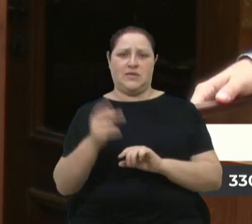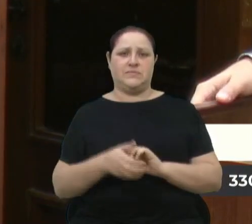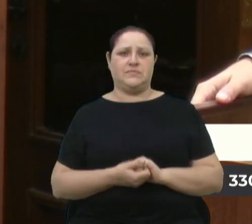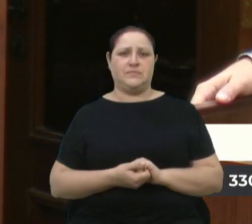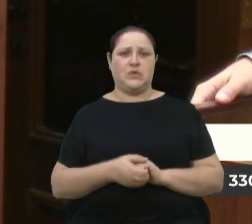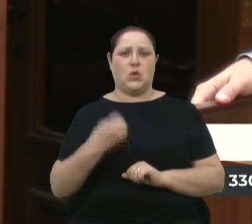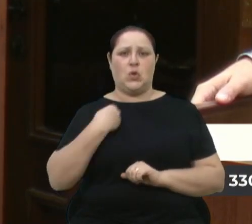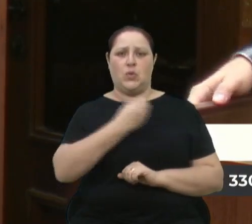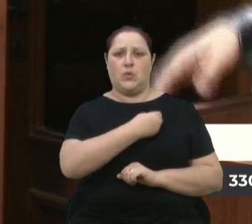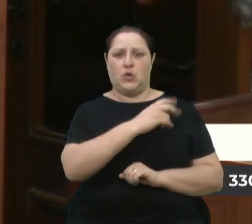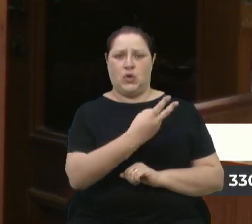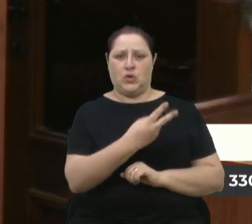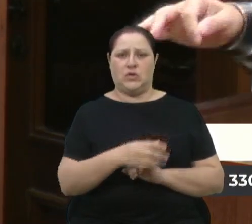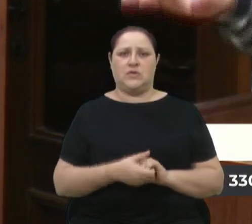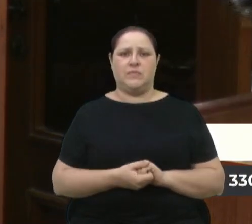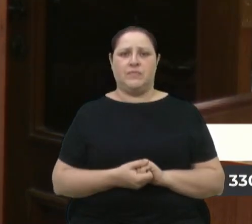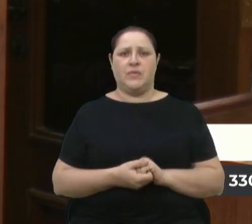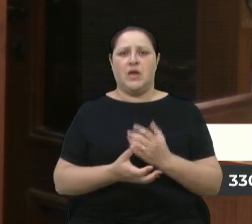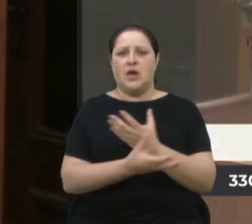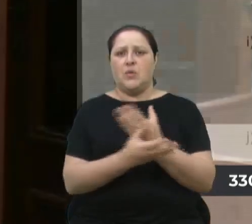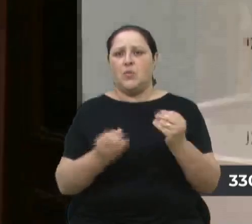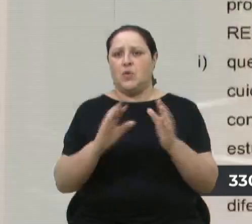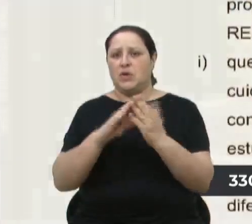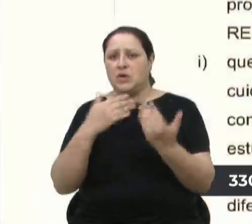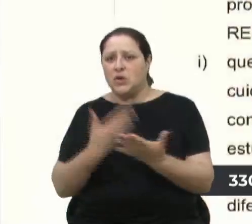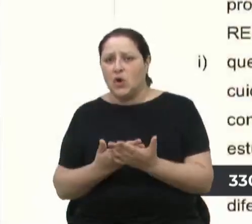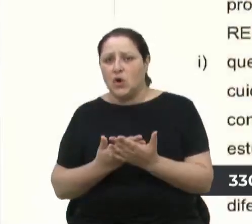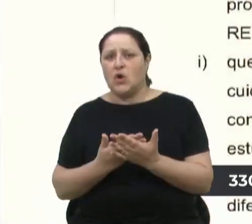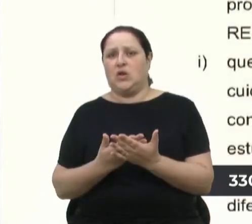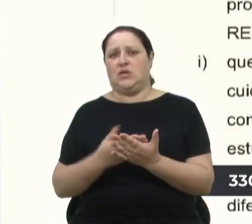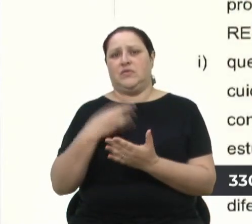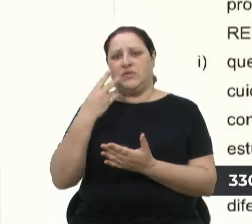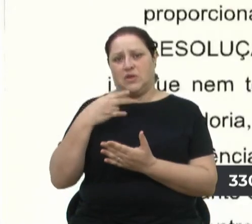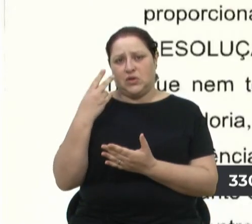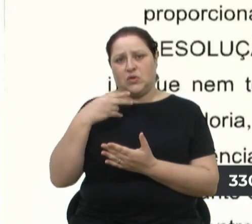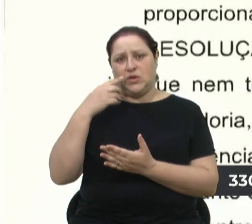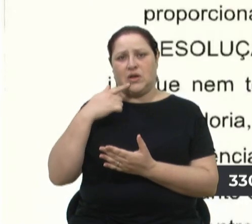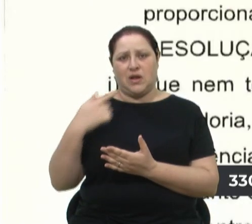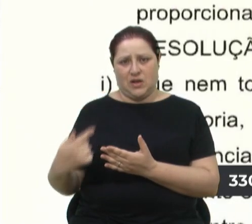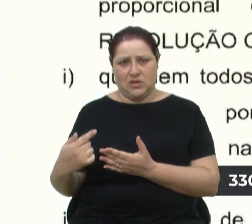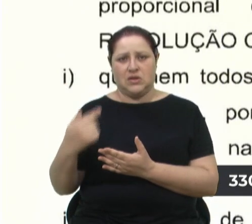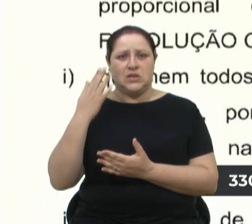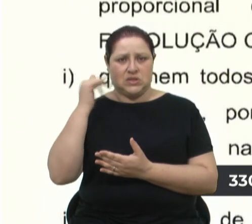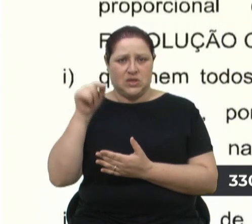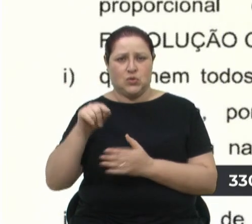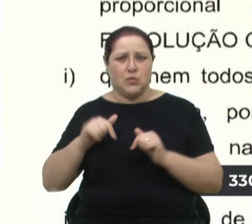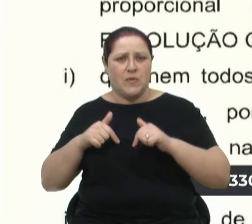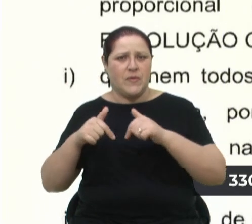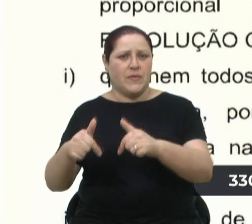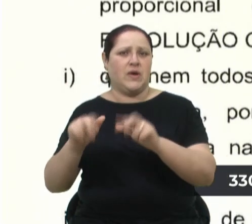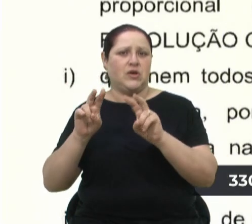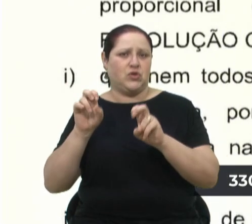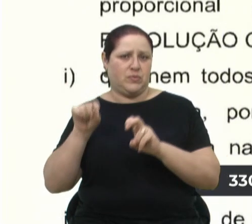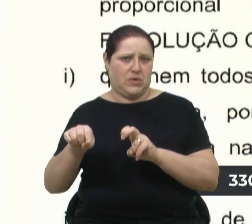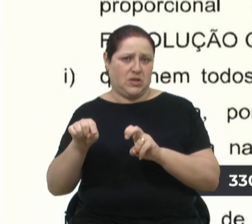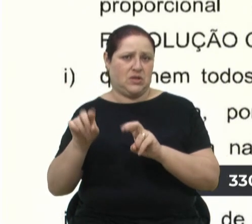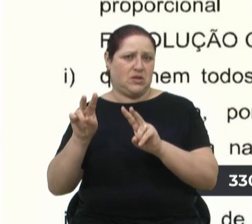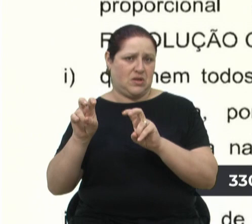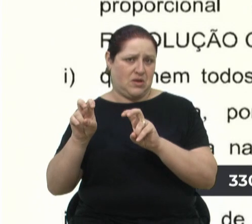do número 2, que muitas escolas, vereadora Gladys, eu sei que a senhora é uma batalhadora desse tema,